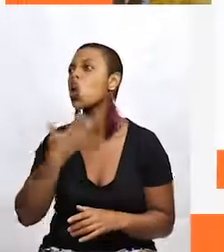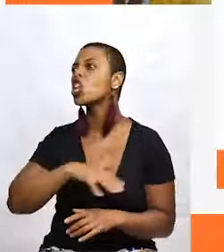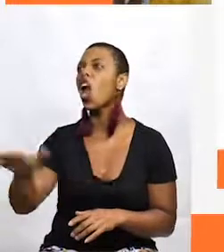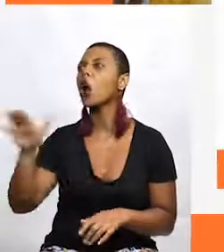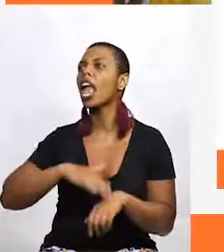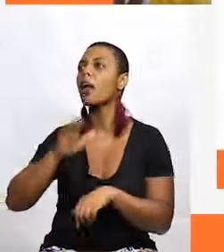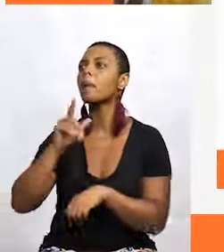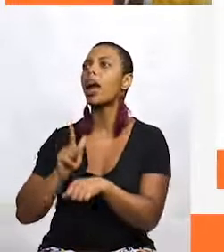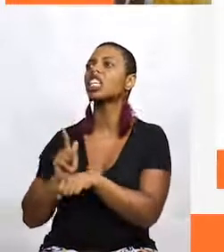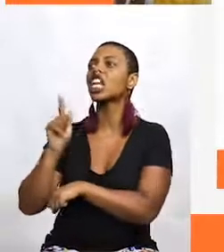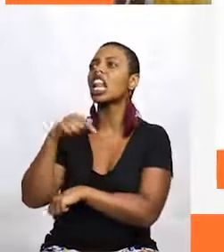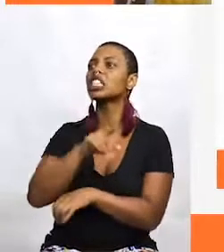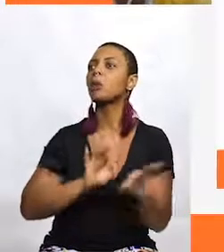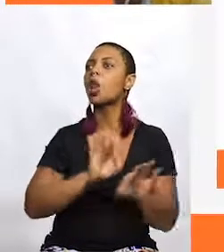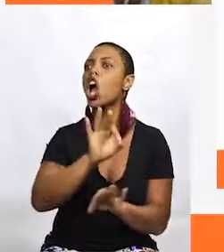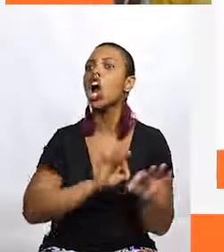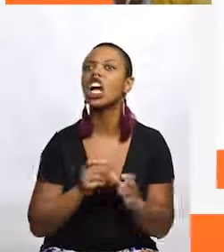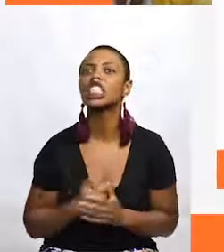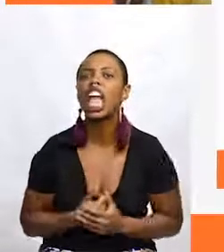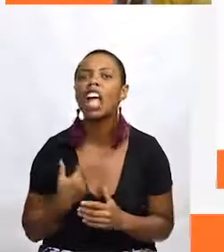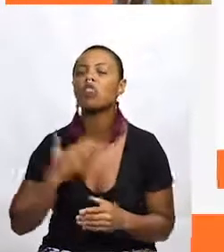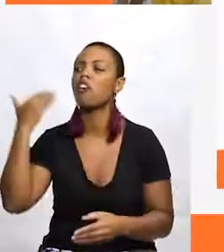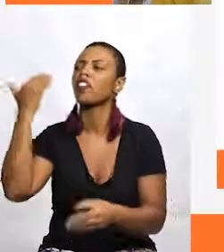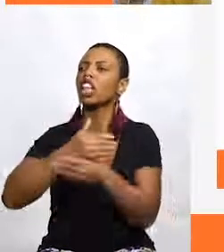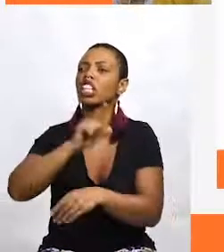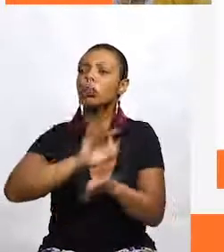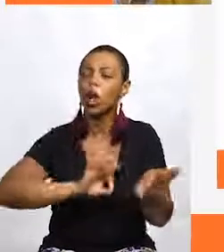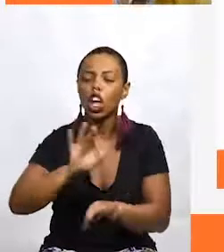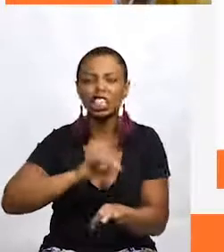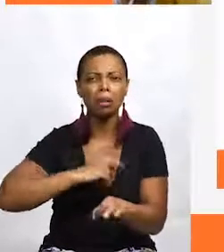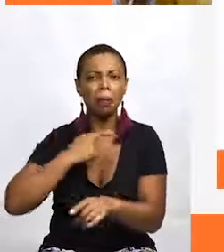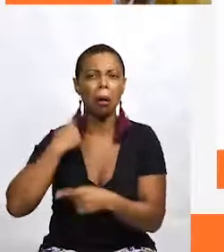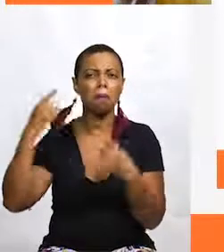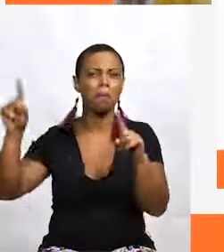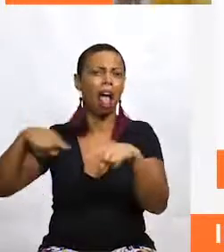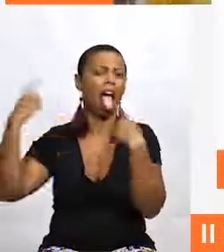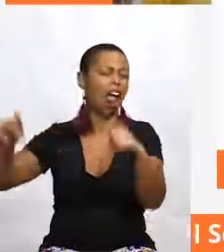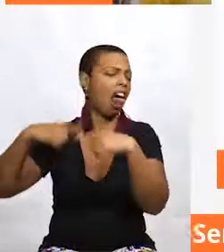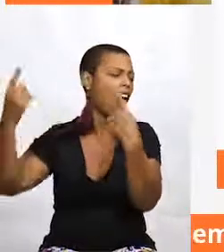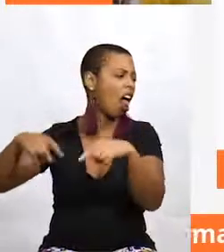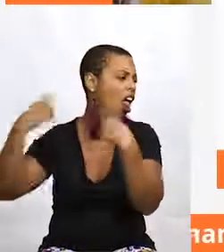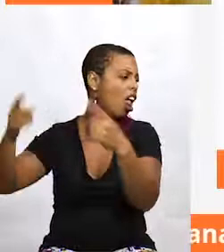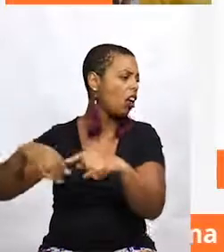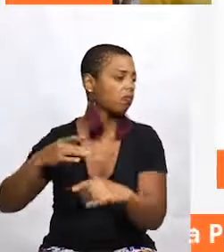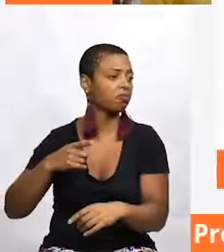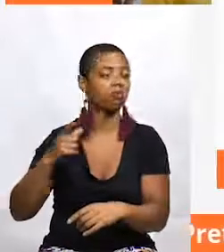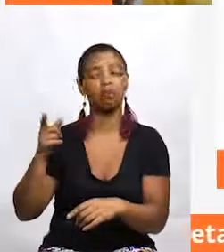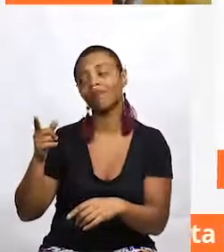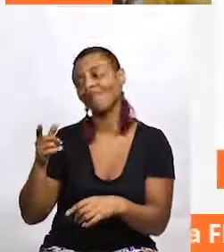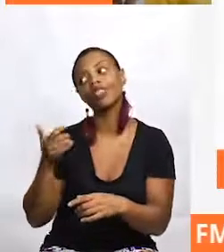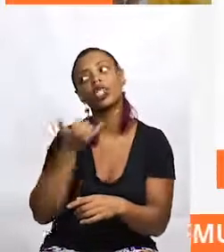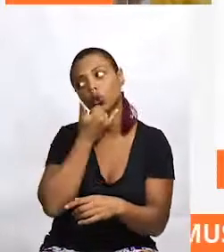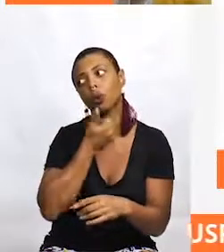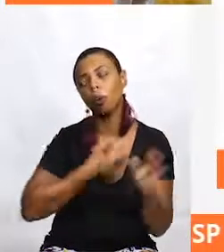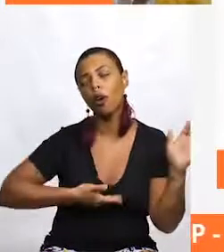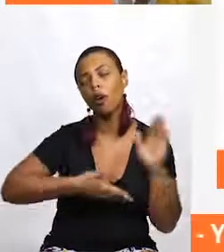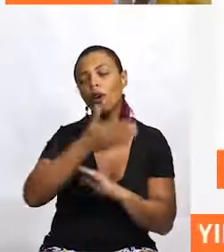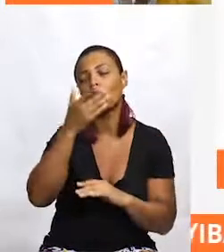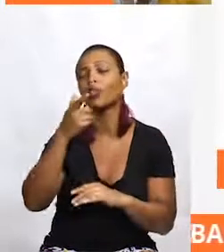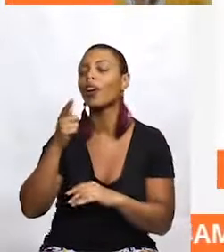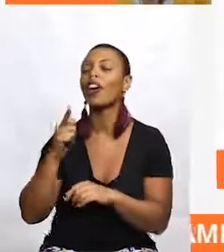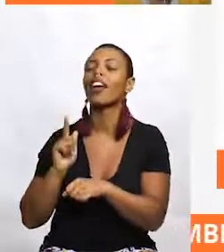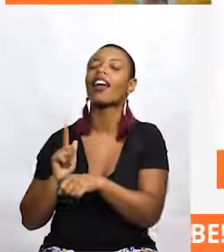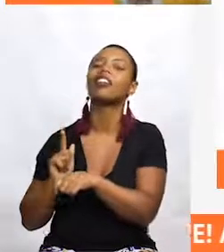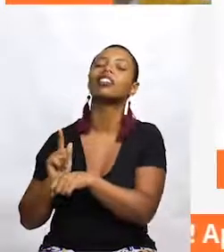mais ser gerente desse projeto e vou fechar o projeto. Bom, ele deixou de ser gerente, não conseguiu fechar o projeto,